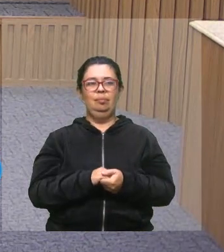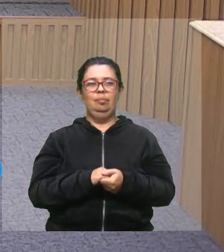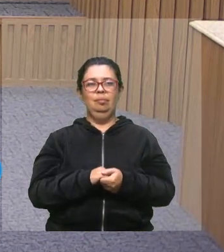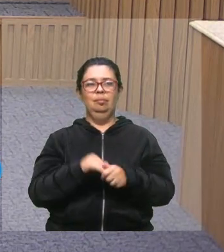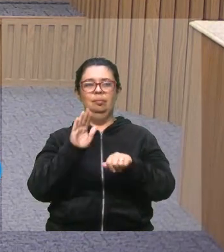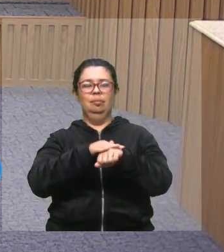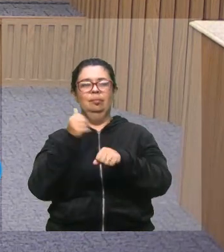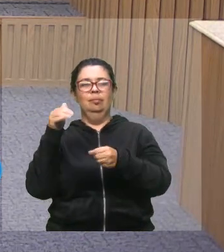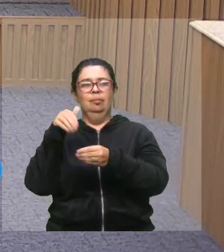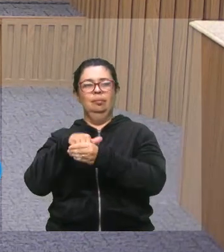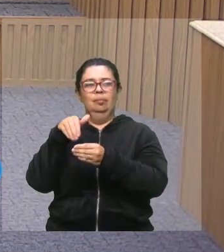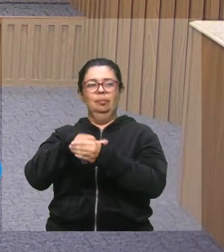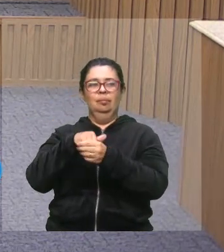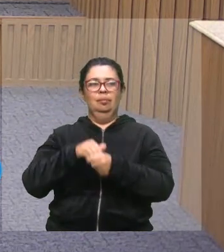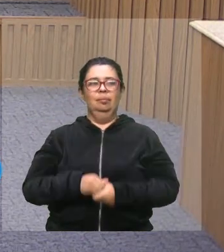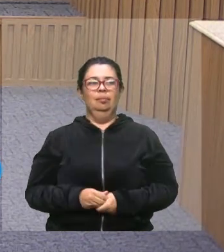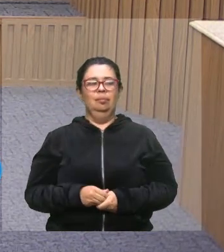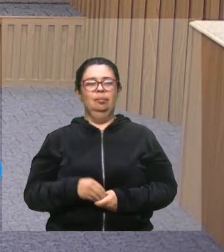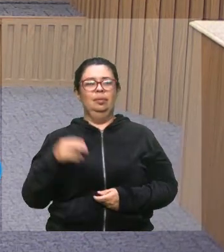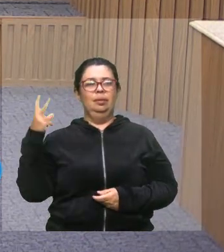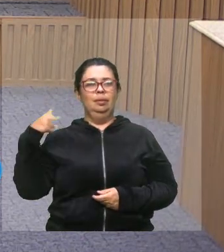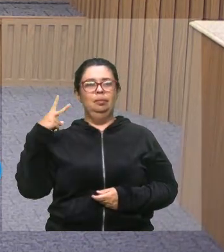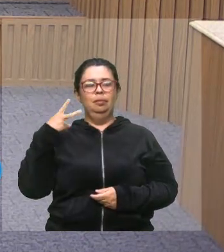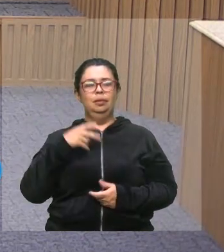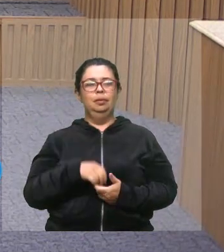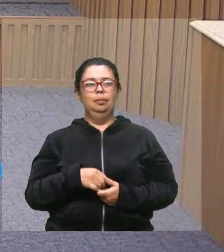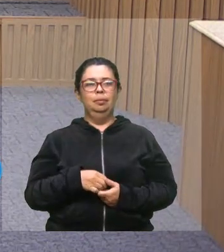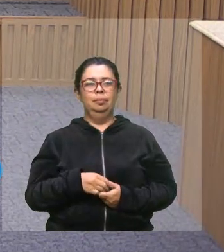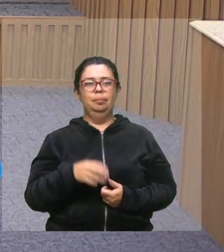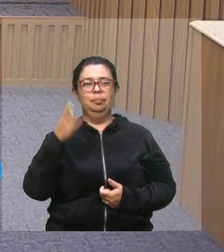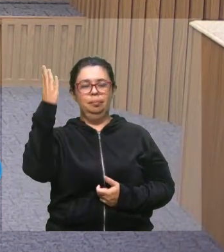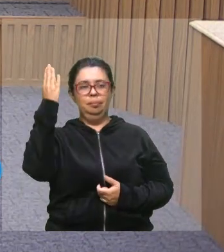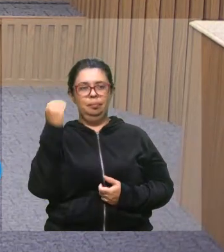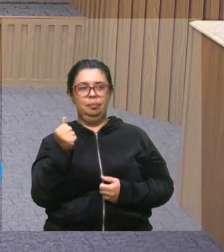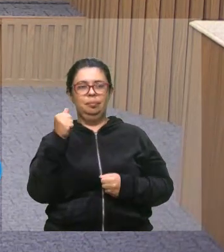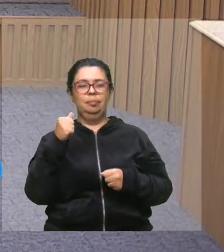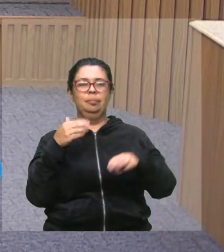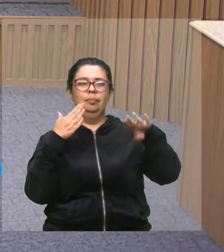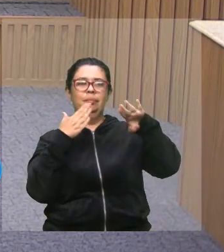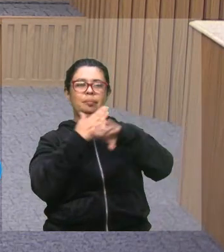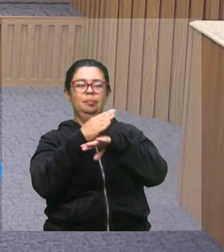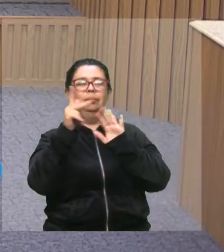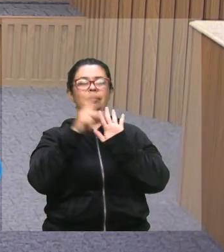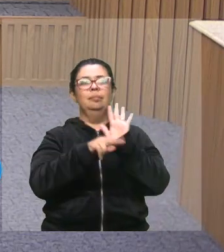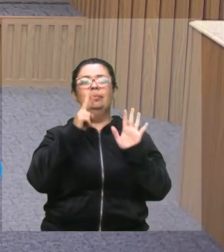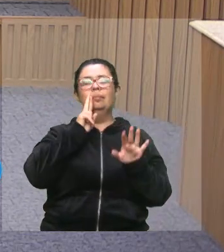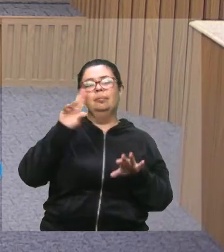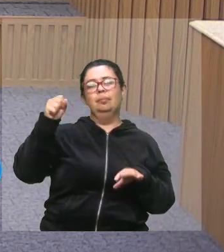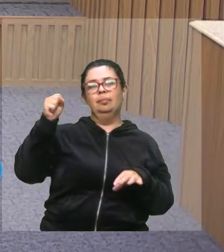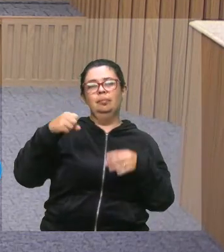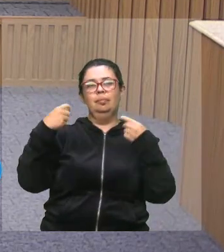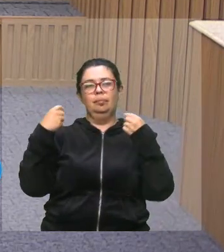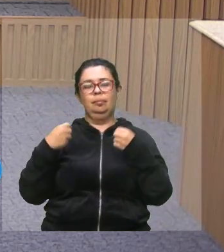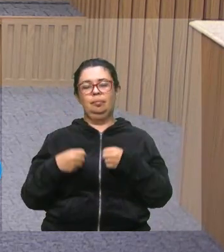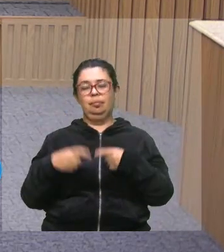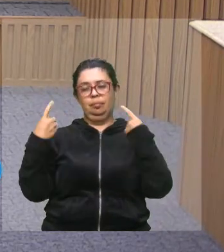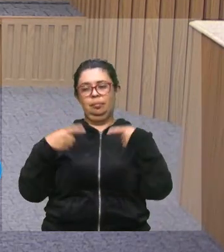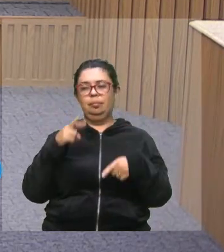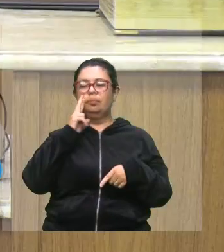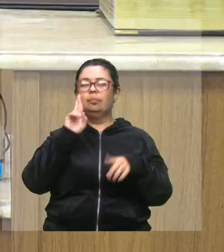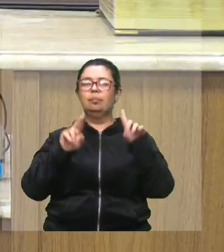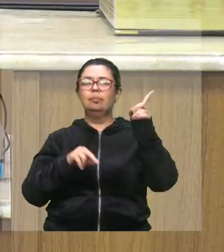proceda a chamada de votação. Os vereadores que forem favoráveis ao projeto respondam sim e os que forem contrários respondam